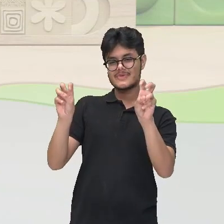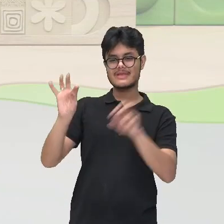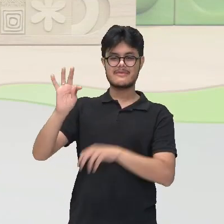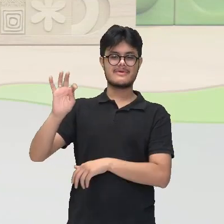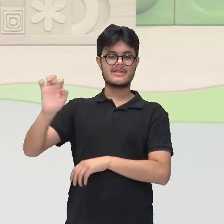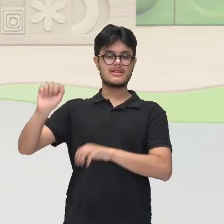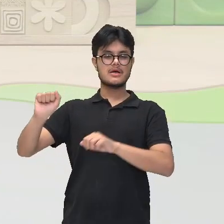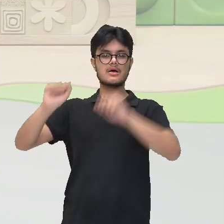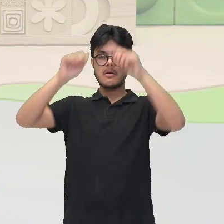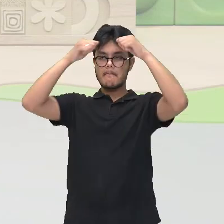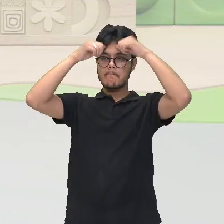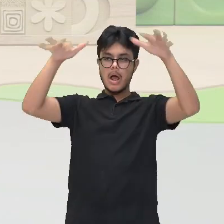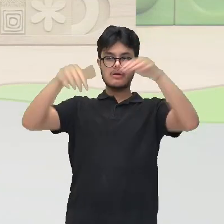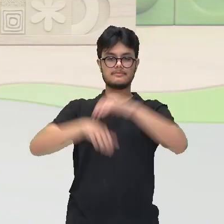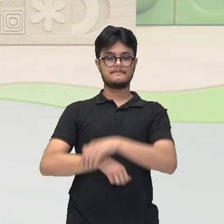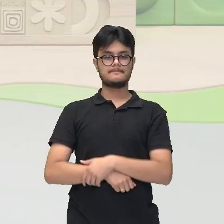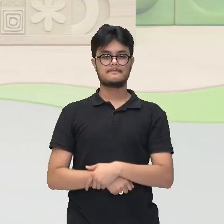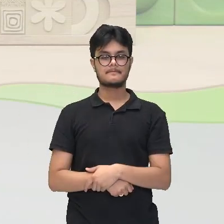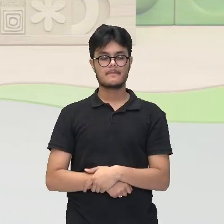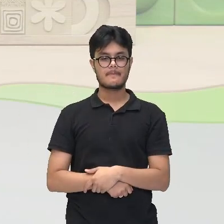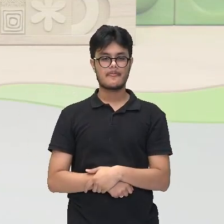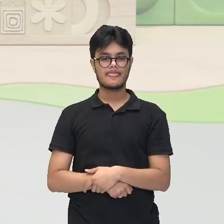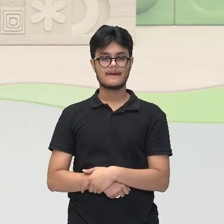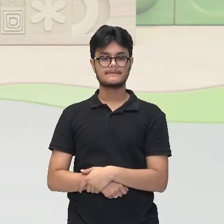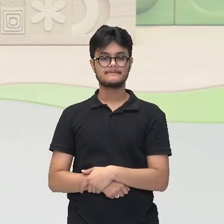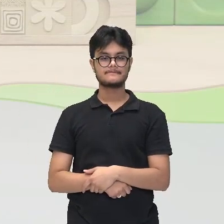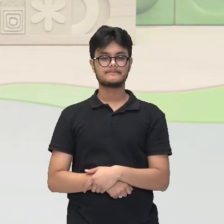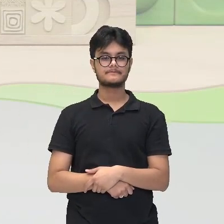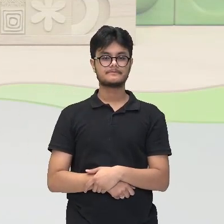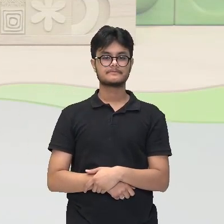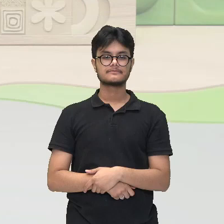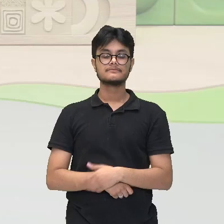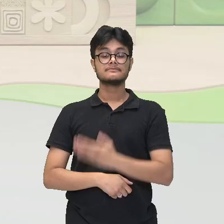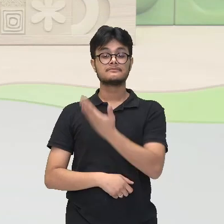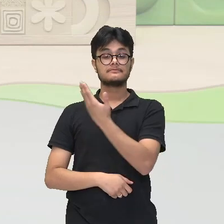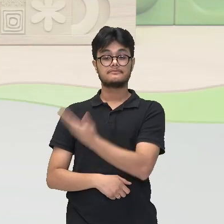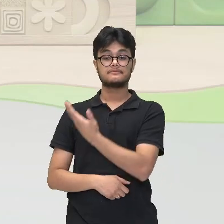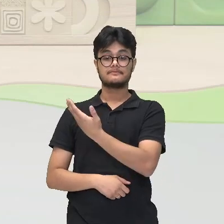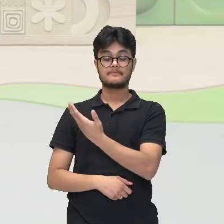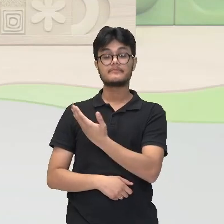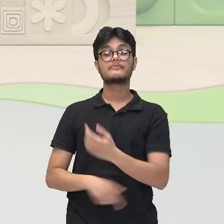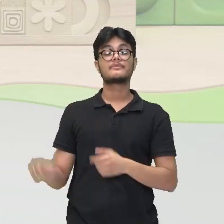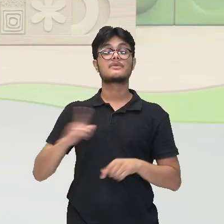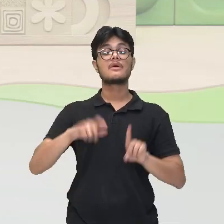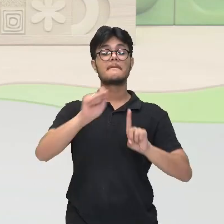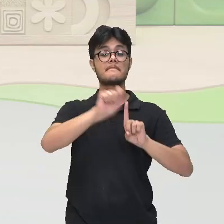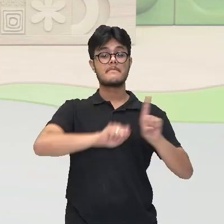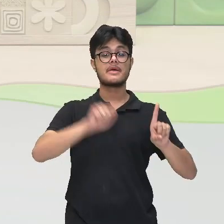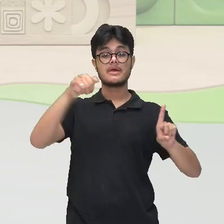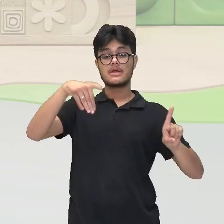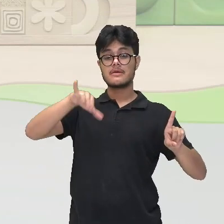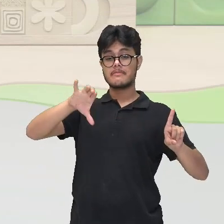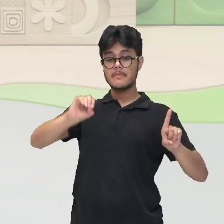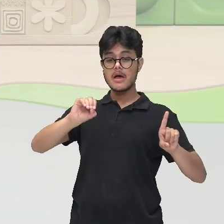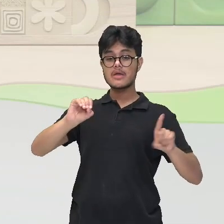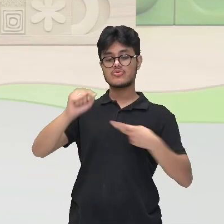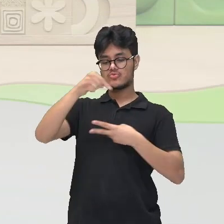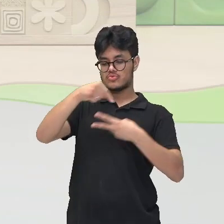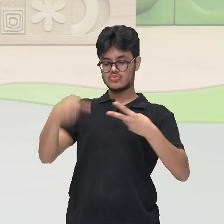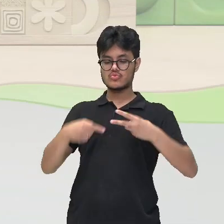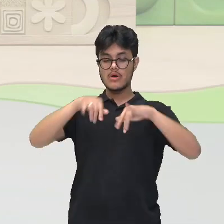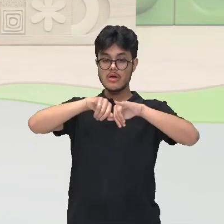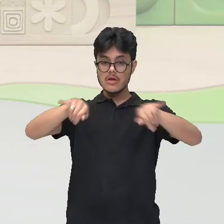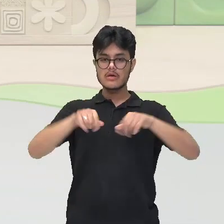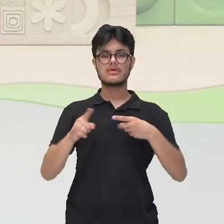o espectro autista. No mês de maio, nós temos duas importantes campanhas.